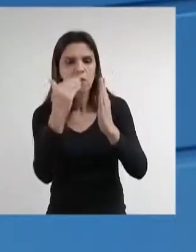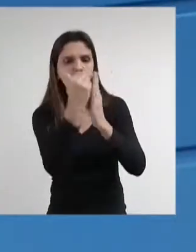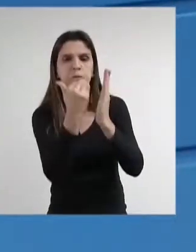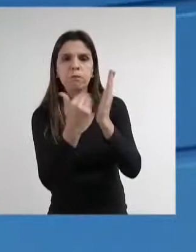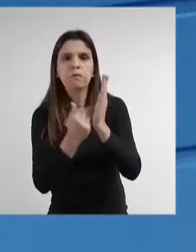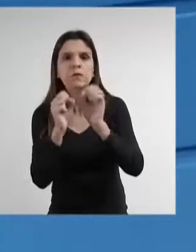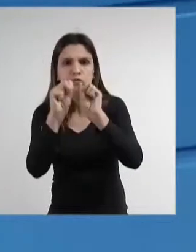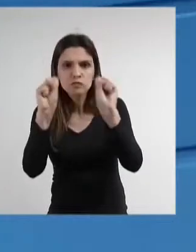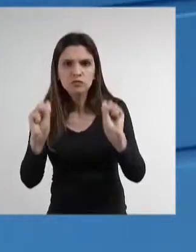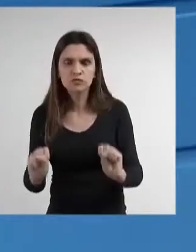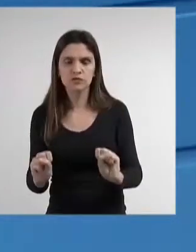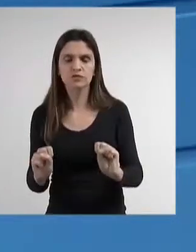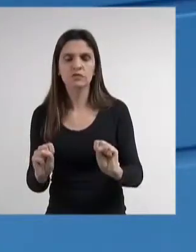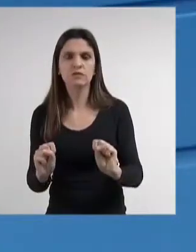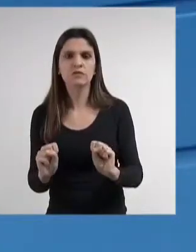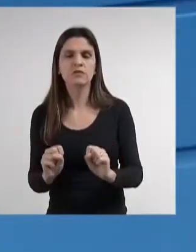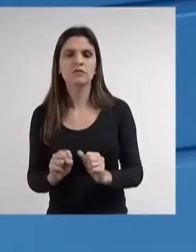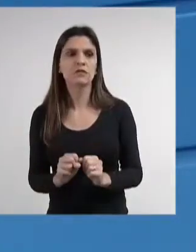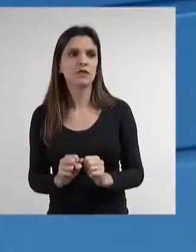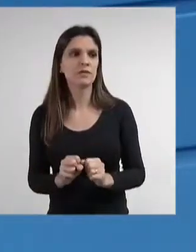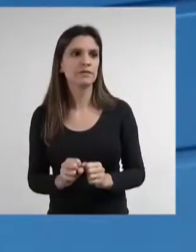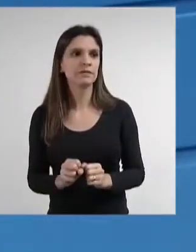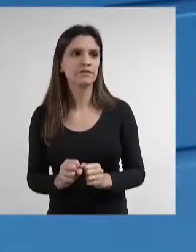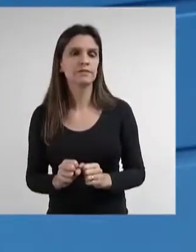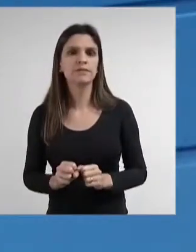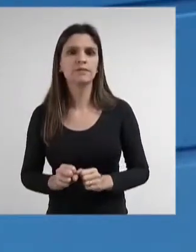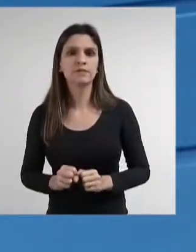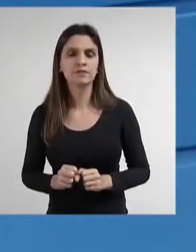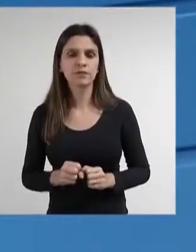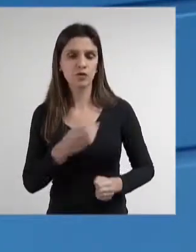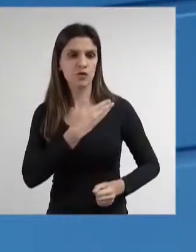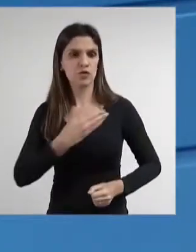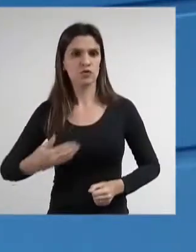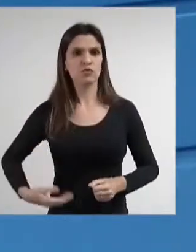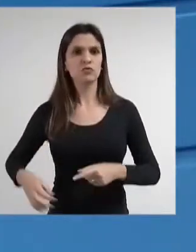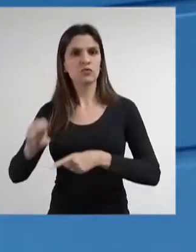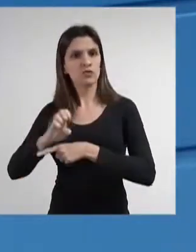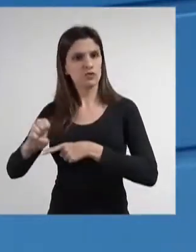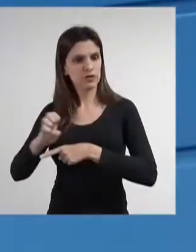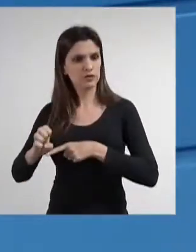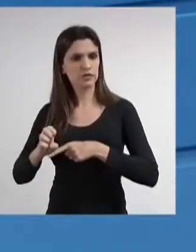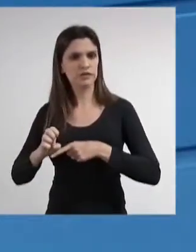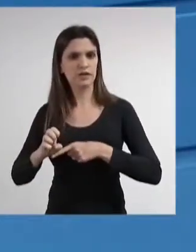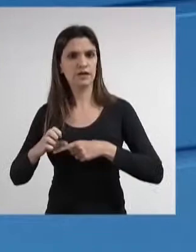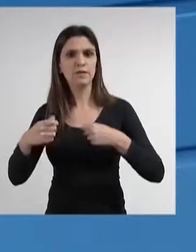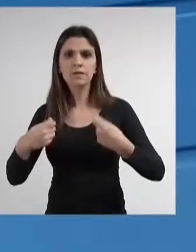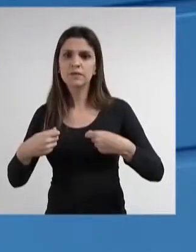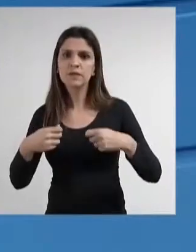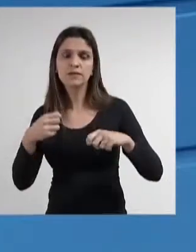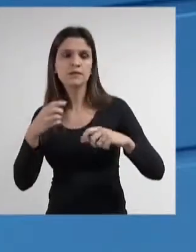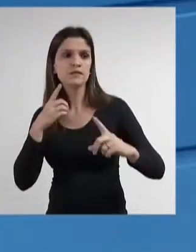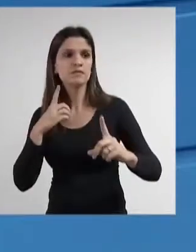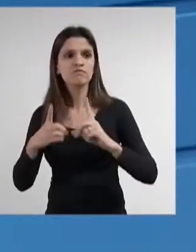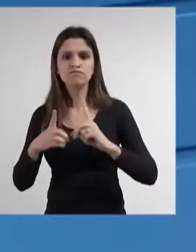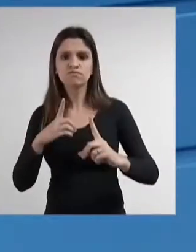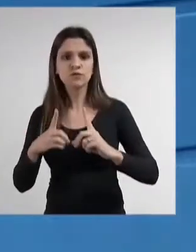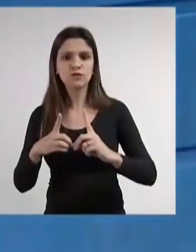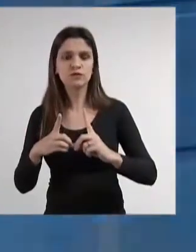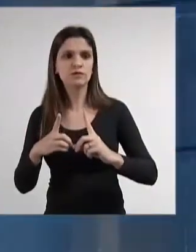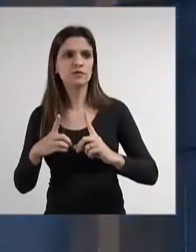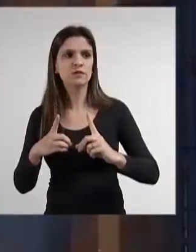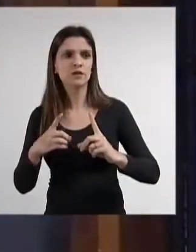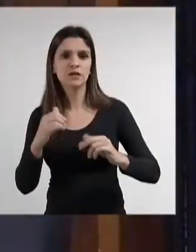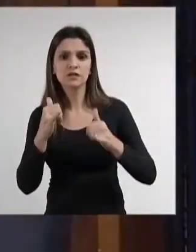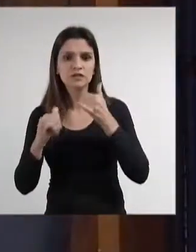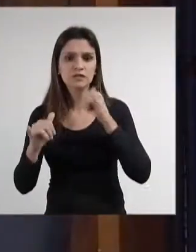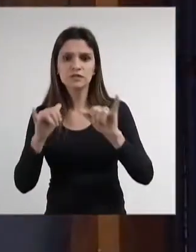ponto principal é exatamente o sistema do governo do Estado dialogar, tanto que o NIS, o Número de Informação